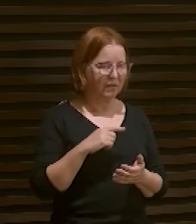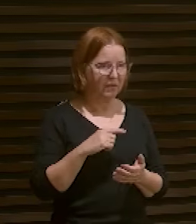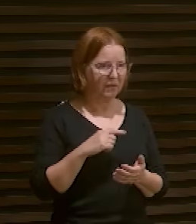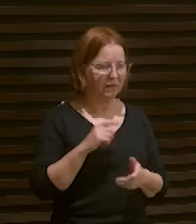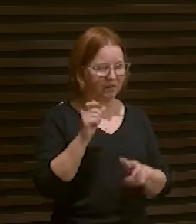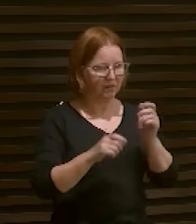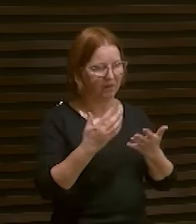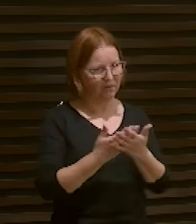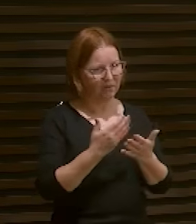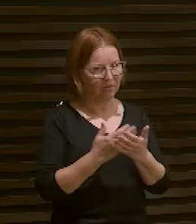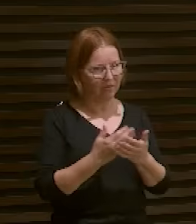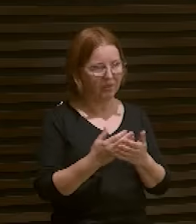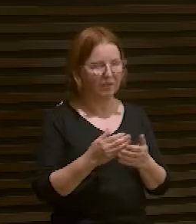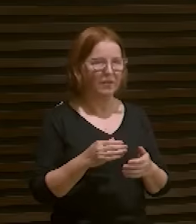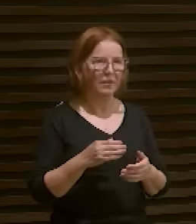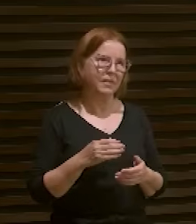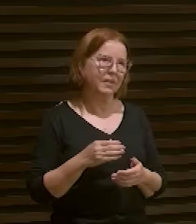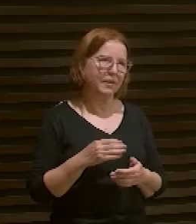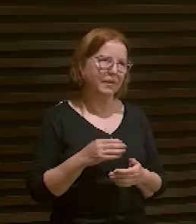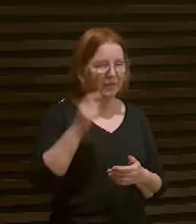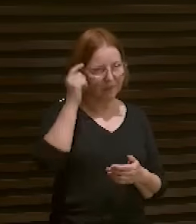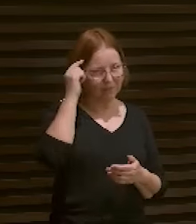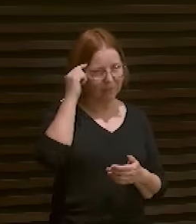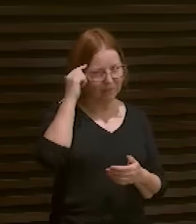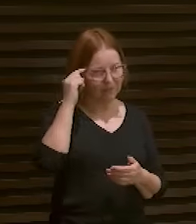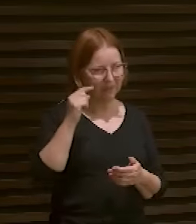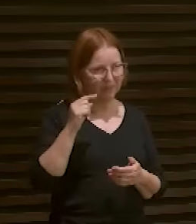ele coloca uma conta lá de 10.000 talentos.